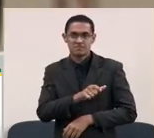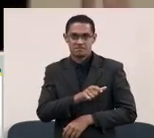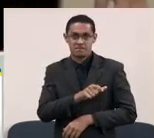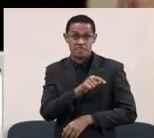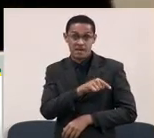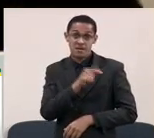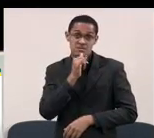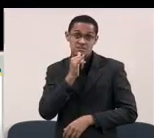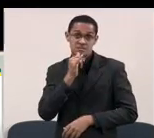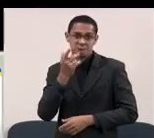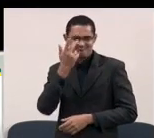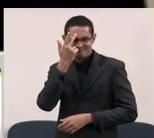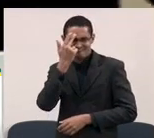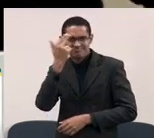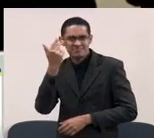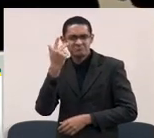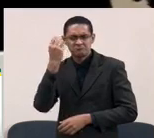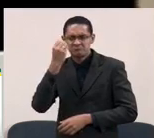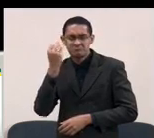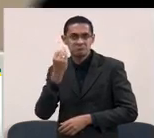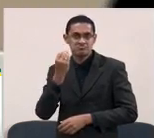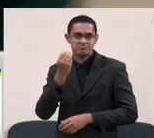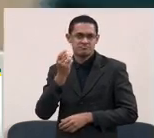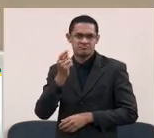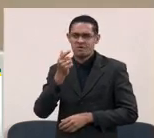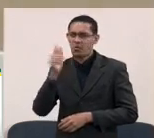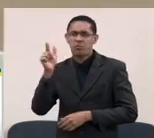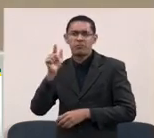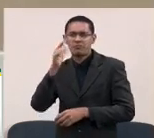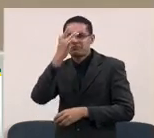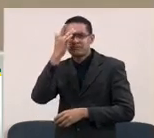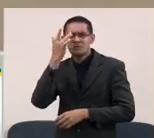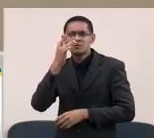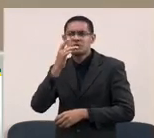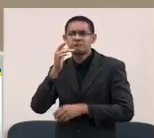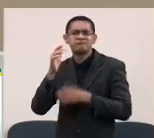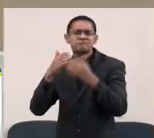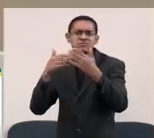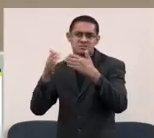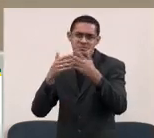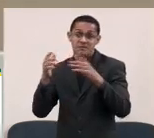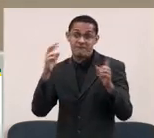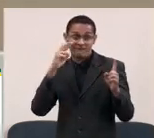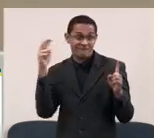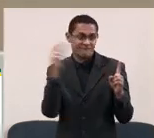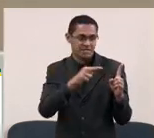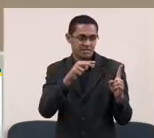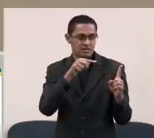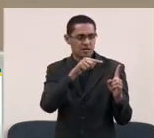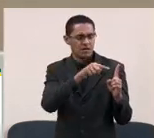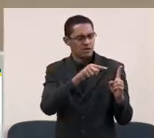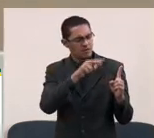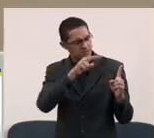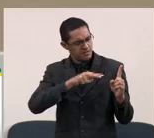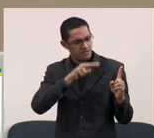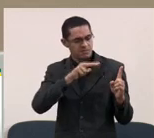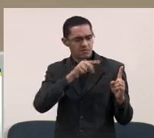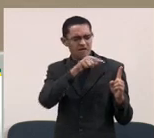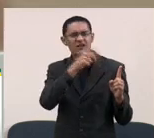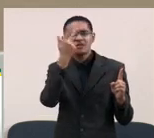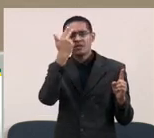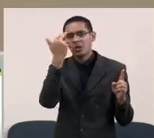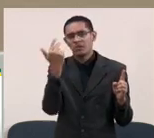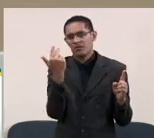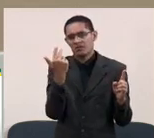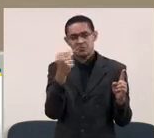convívio diário, que não conhecem, que não estão habituadas, dificilmente você vai identificar se essa criança é autista ou